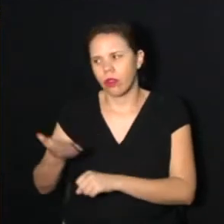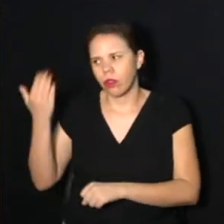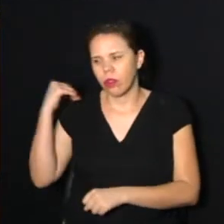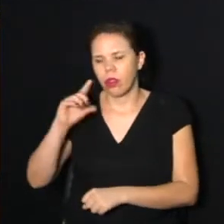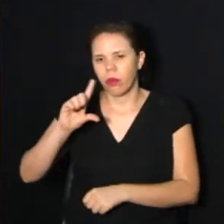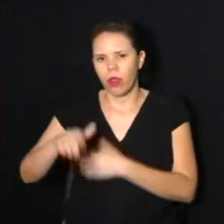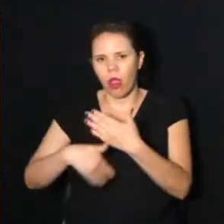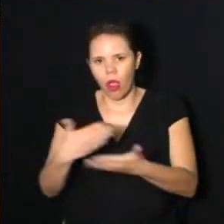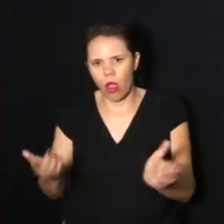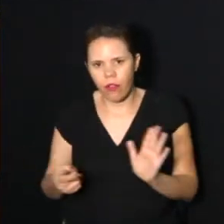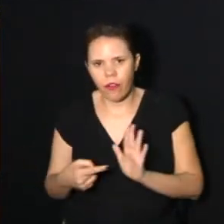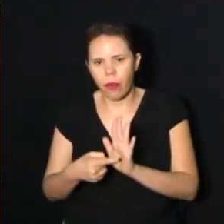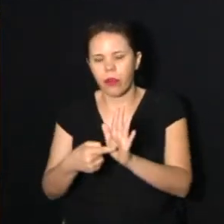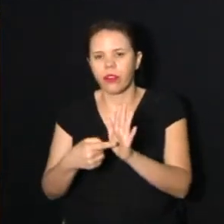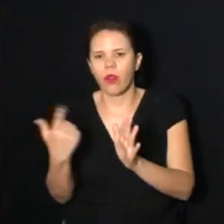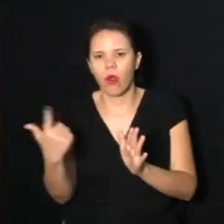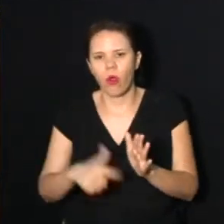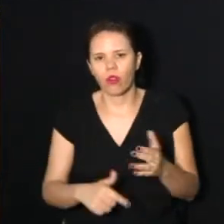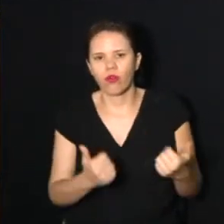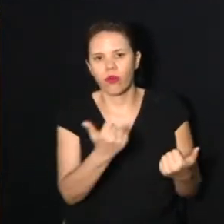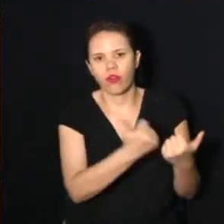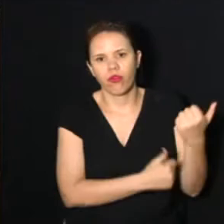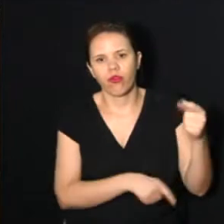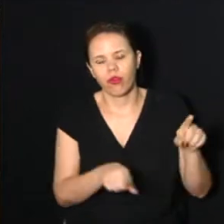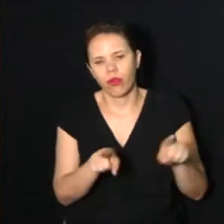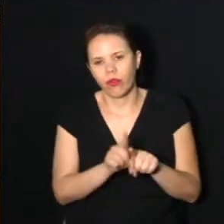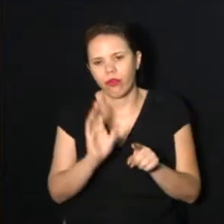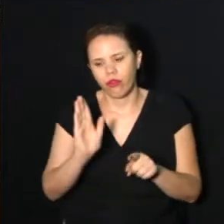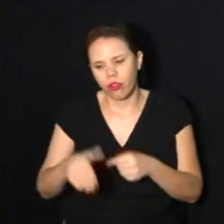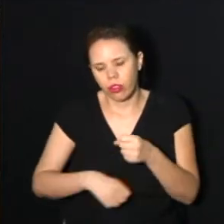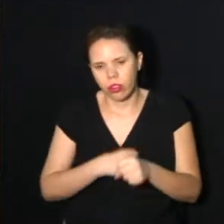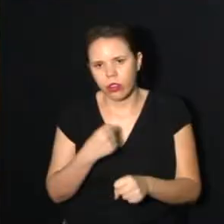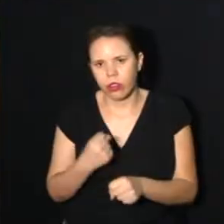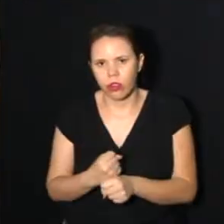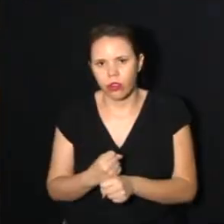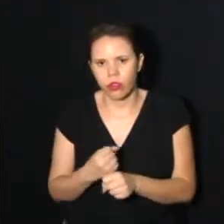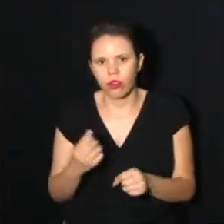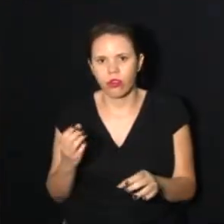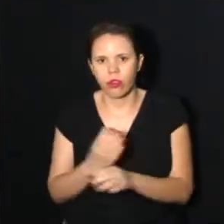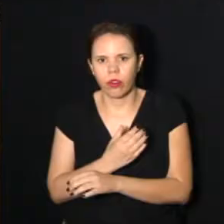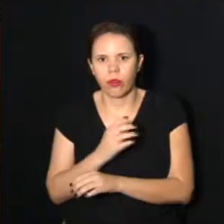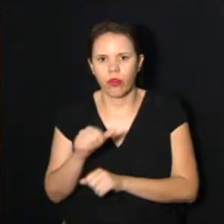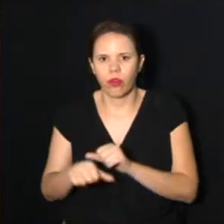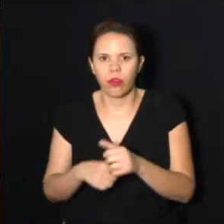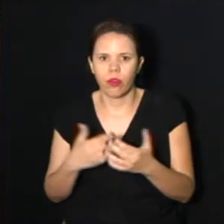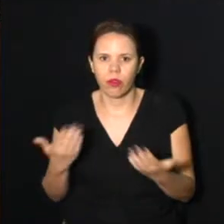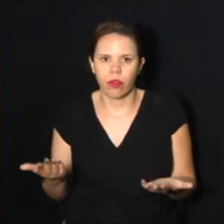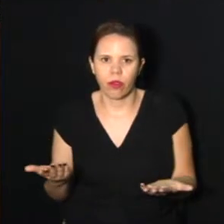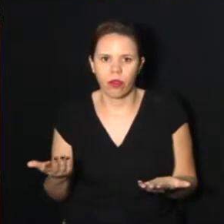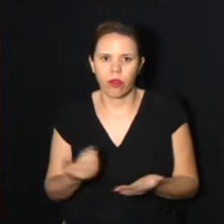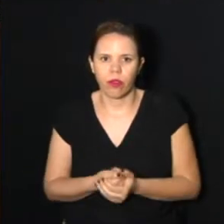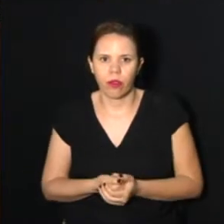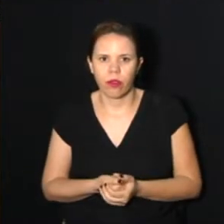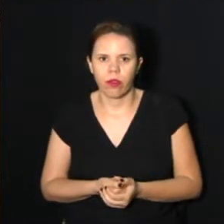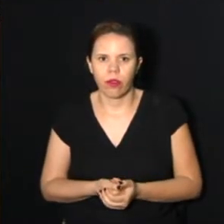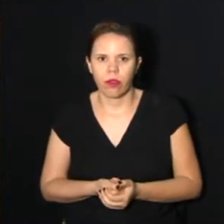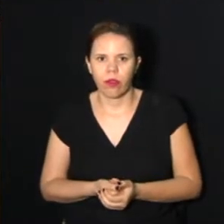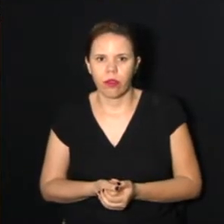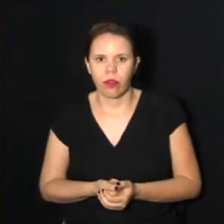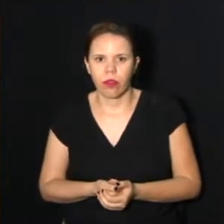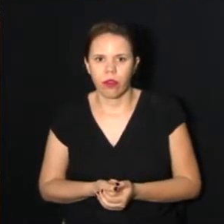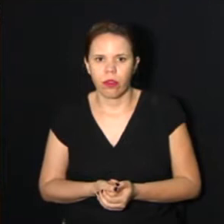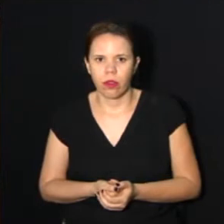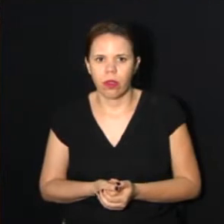Posteriormente, foi apresentado o substitutivo já nesse biênio, o substituto total. Então, mudou, senhor presidente. Mudou, então,